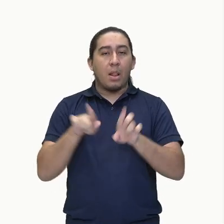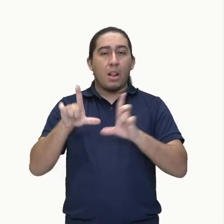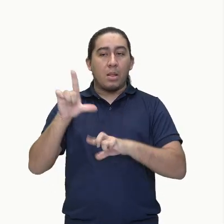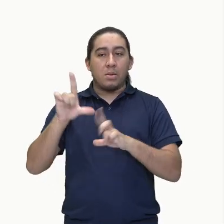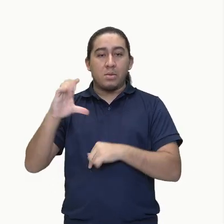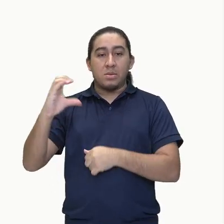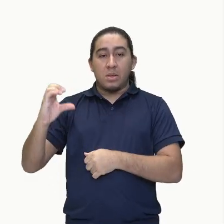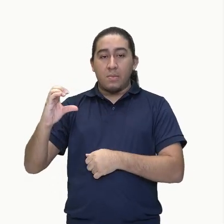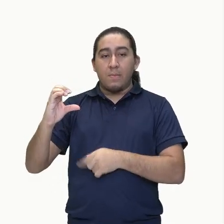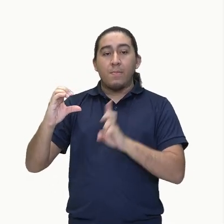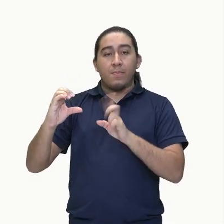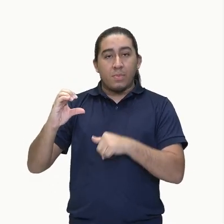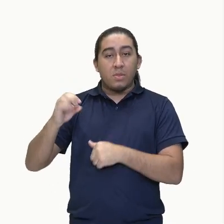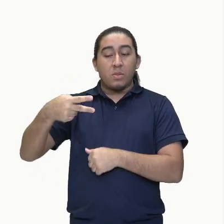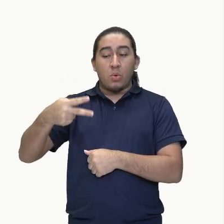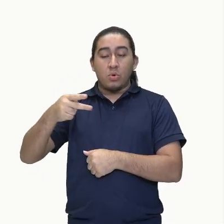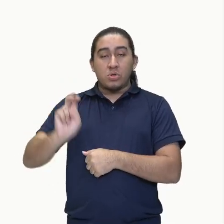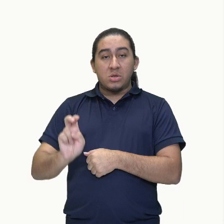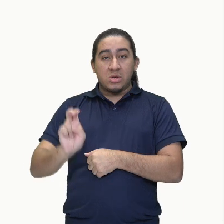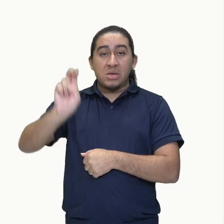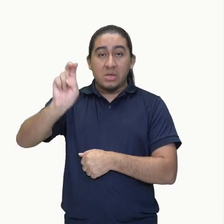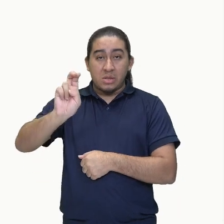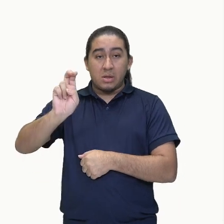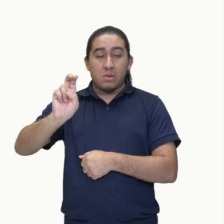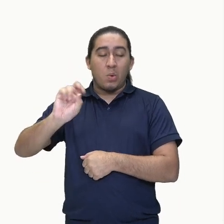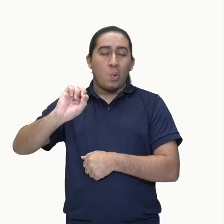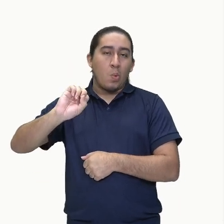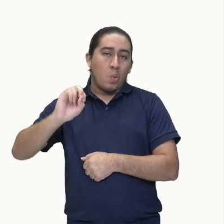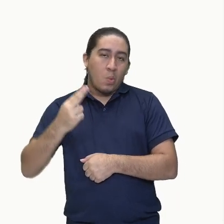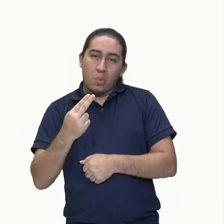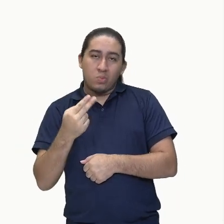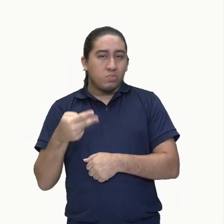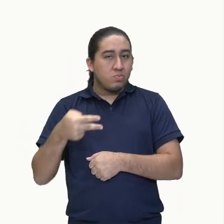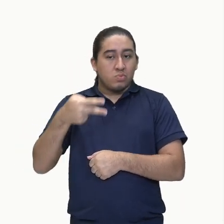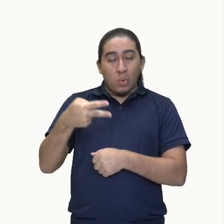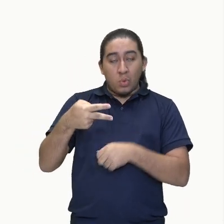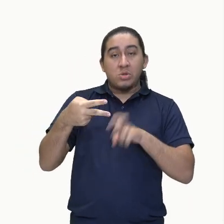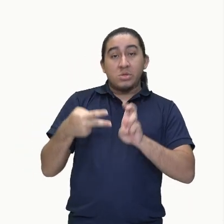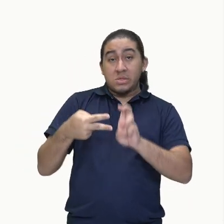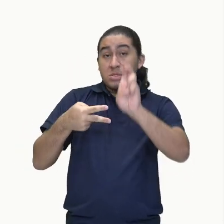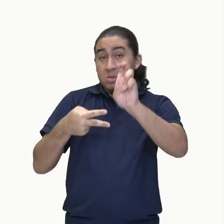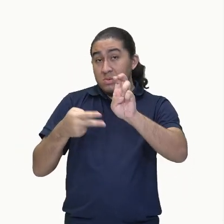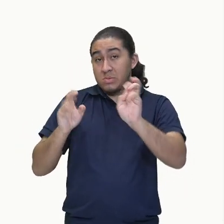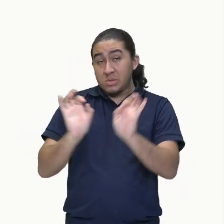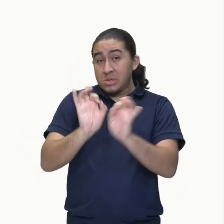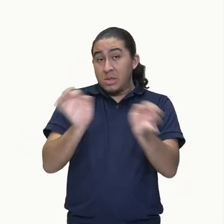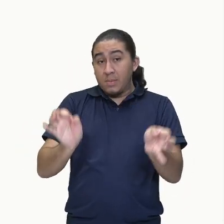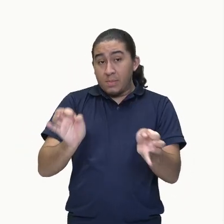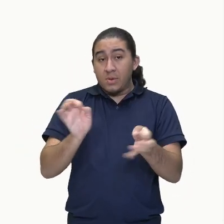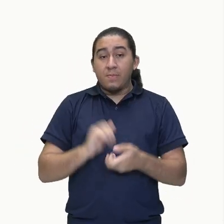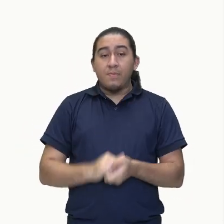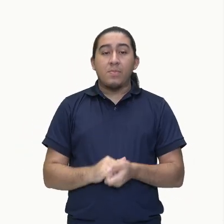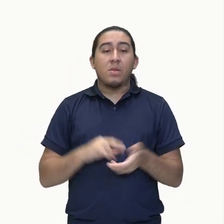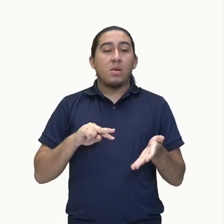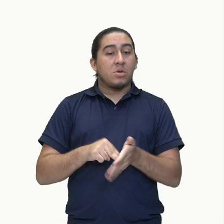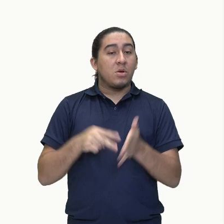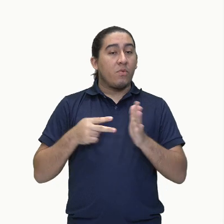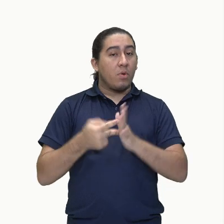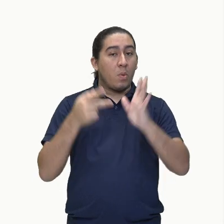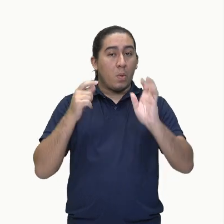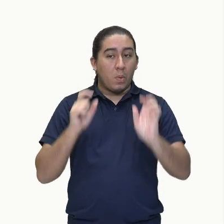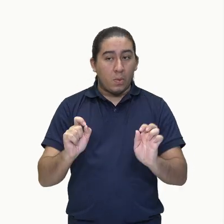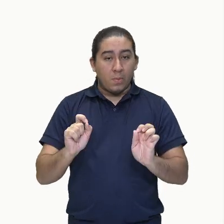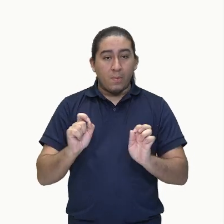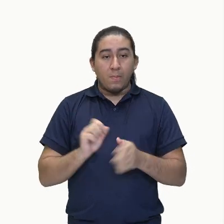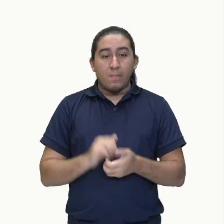à quinta potência, ou simplesmente 2 elevado a 5. E o que é que isso significa? Significa